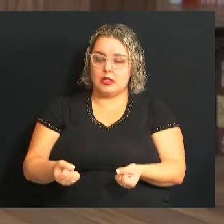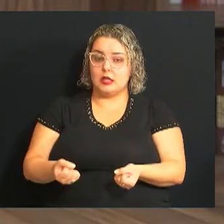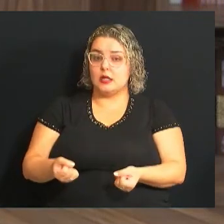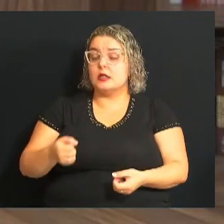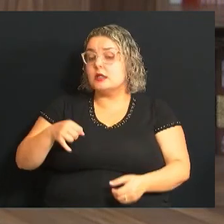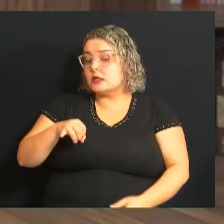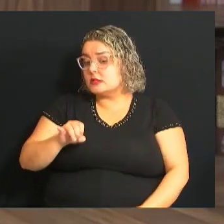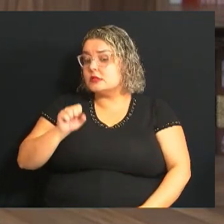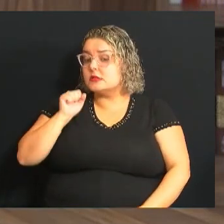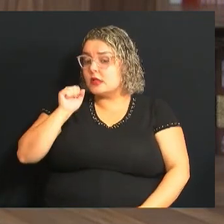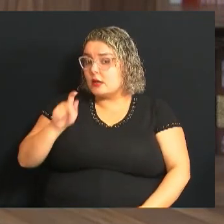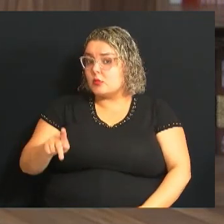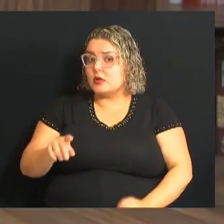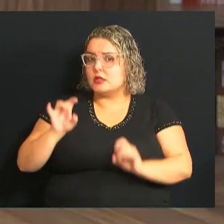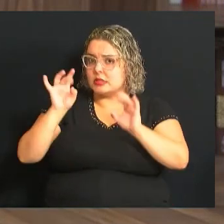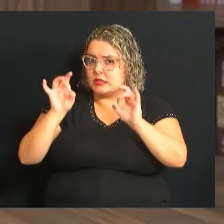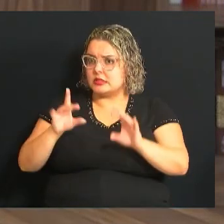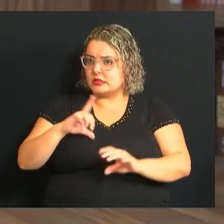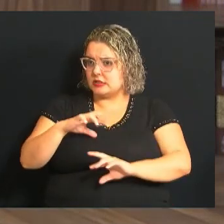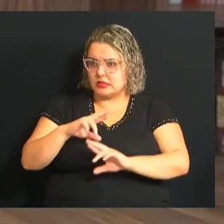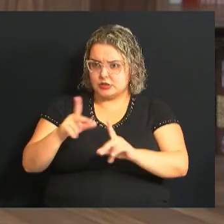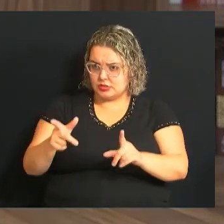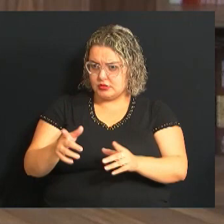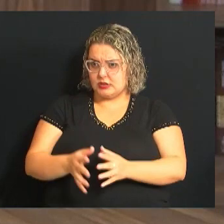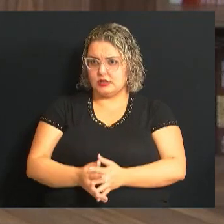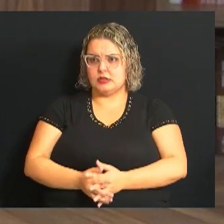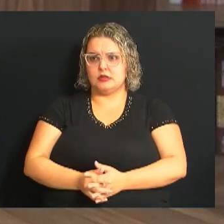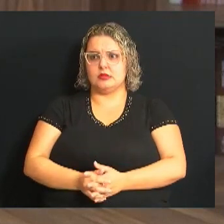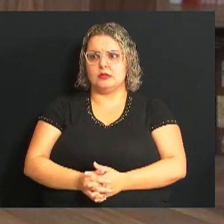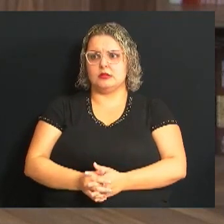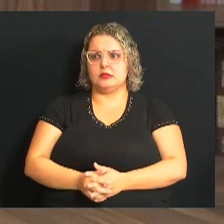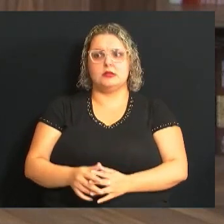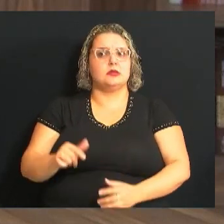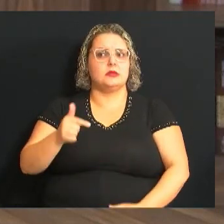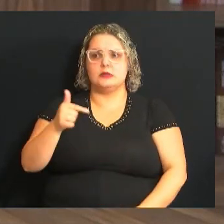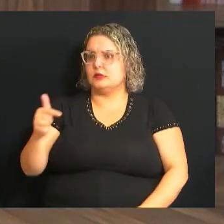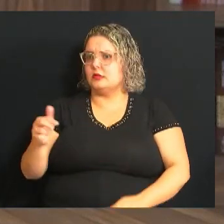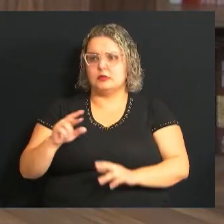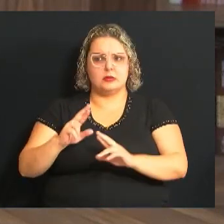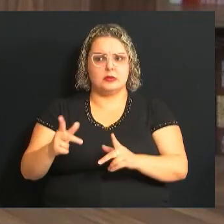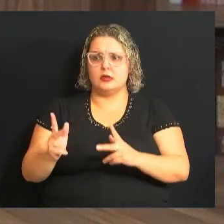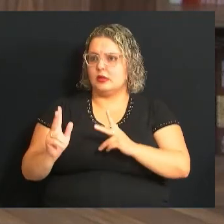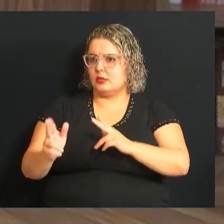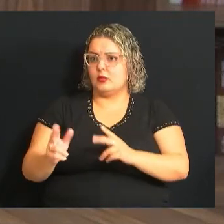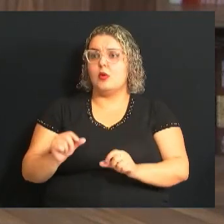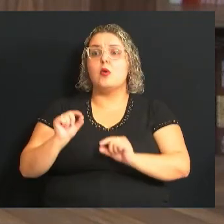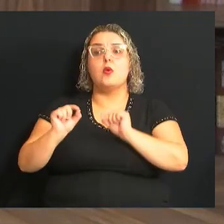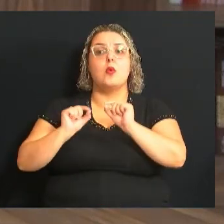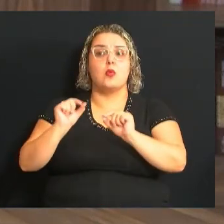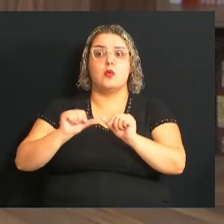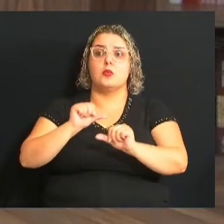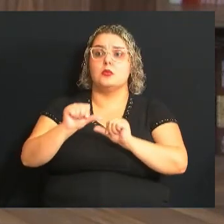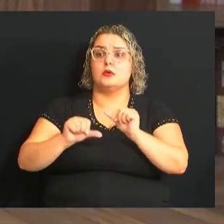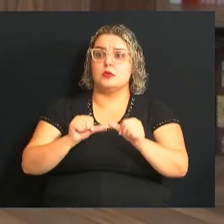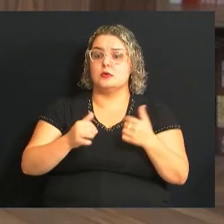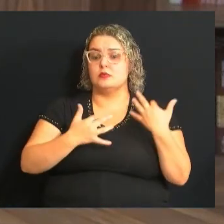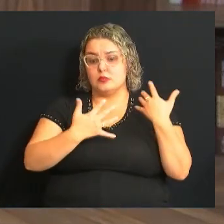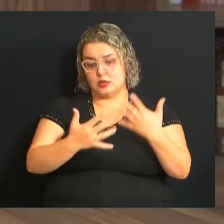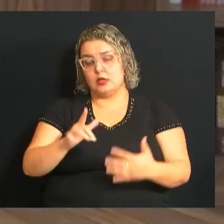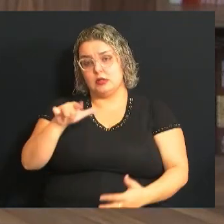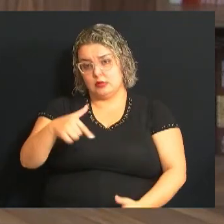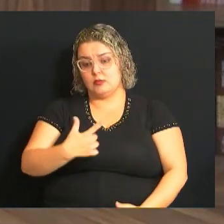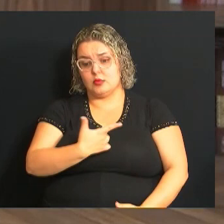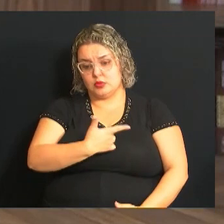aposentadorias especiais, tem alguma diferença? Não, não tem nenhuma diferença, né? O que mudou agora, após